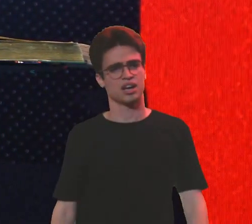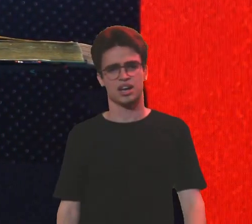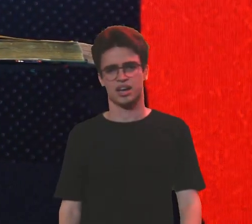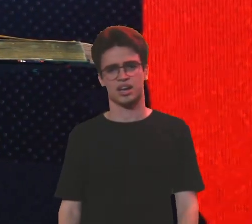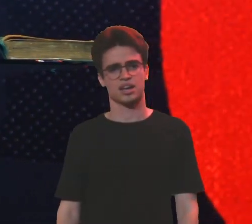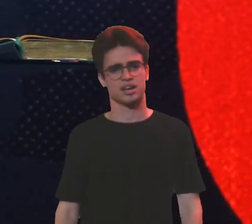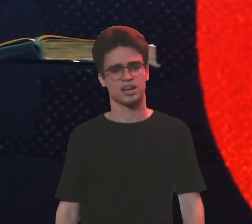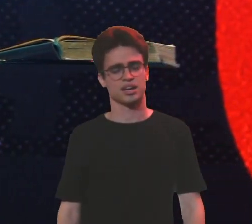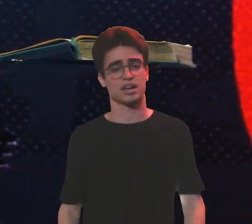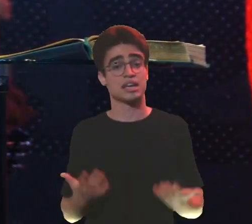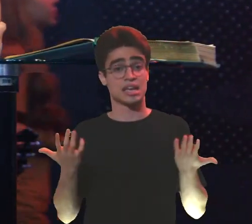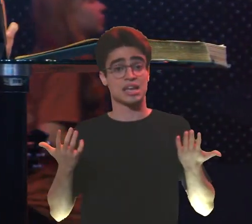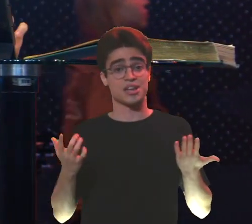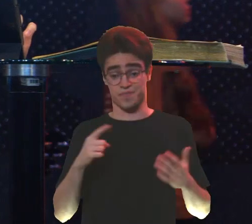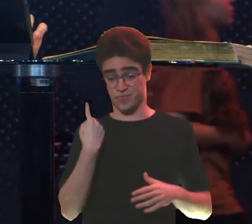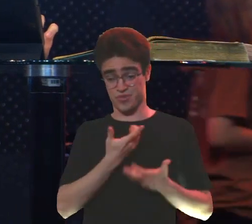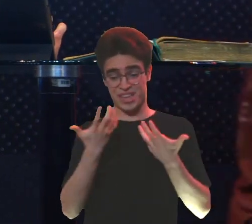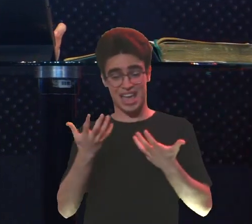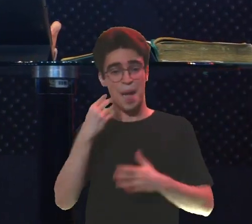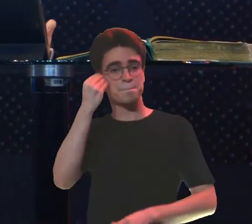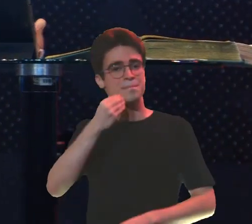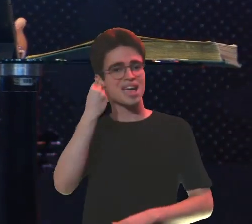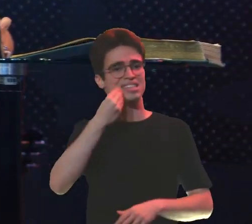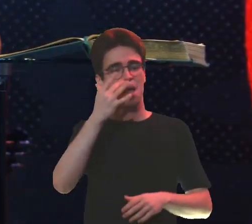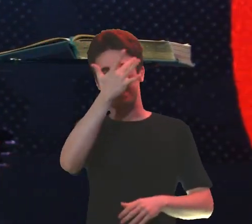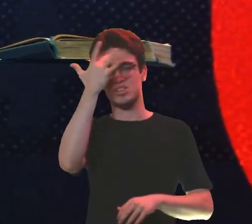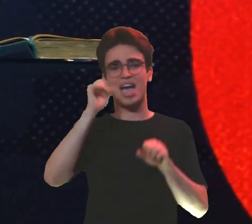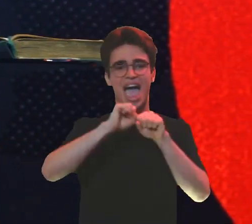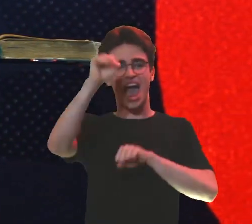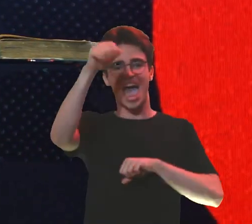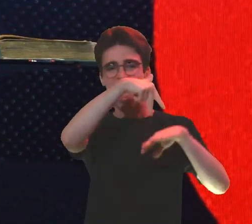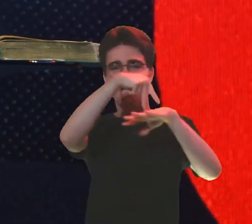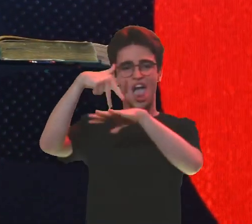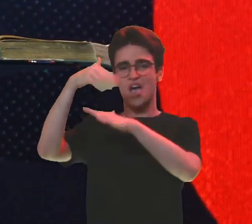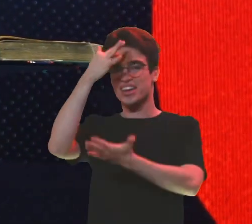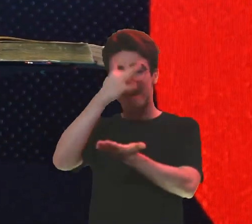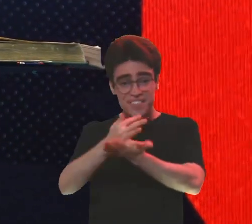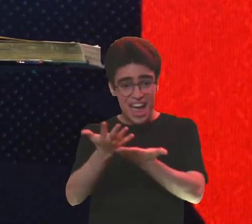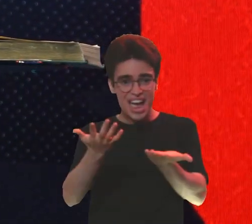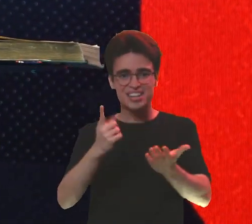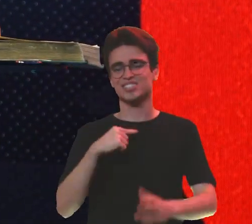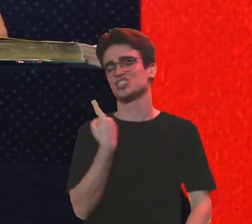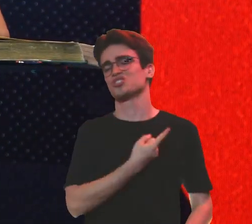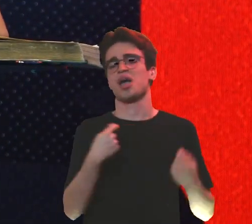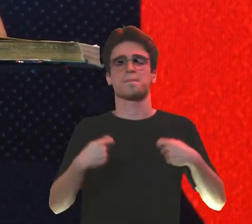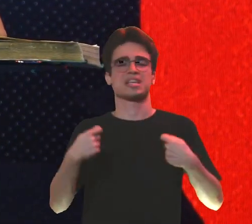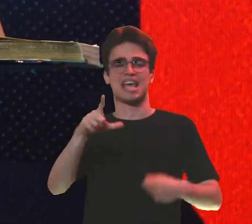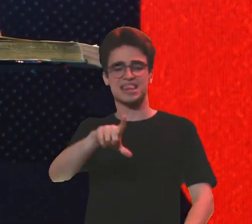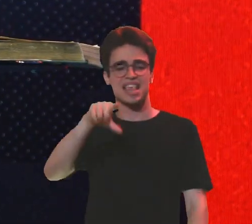Se nós queremos viver como os heróis da fé, precisa haver decisão.